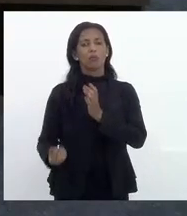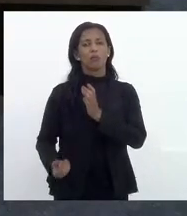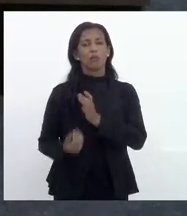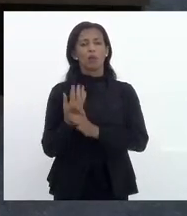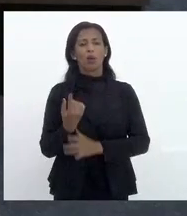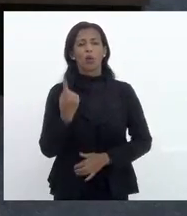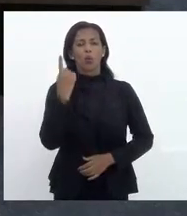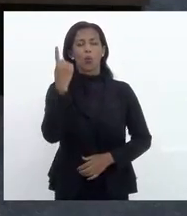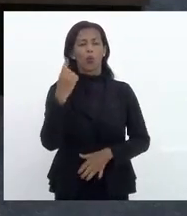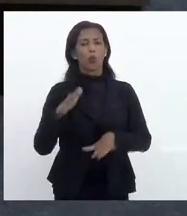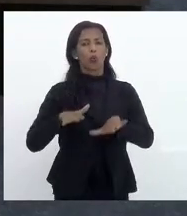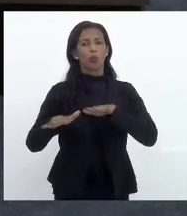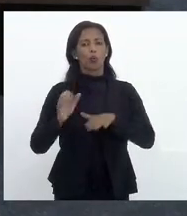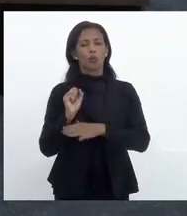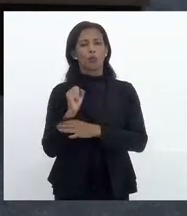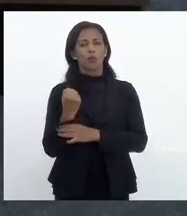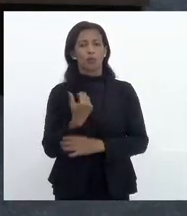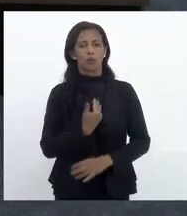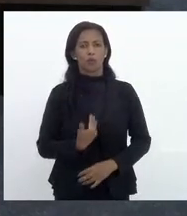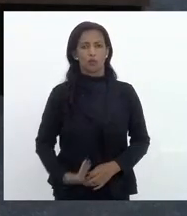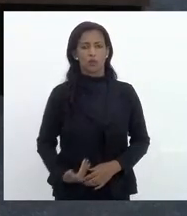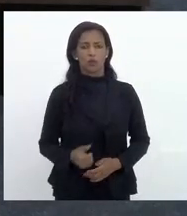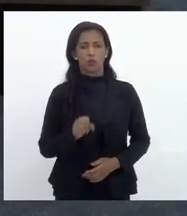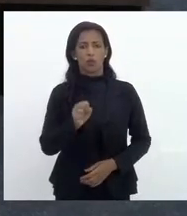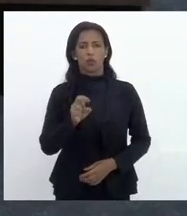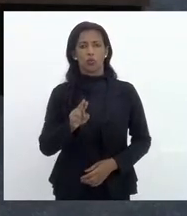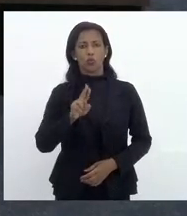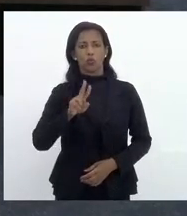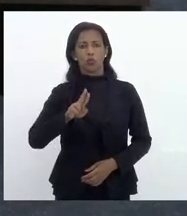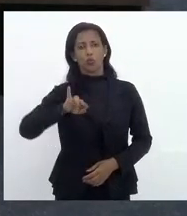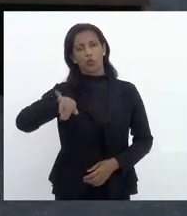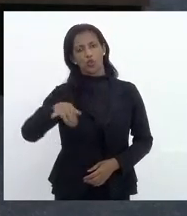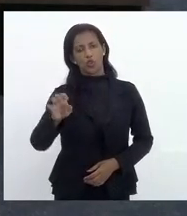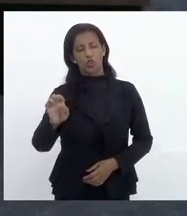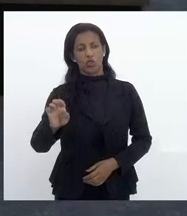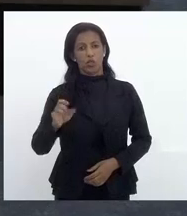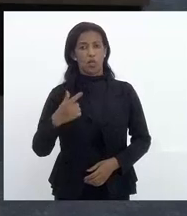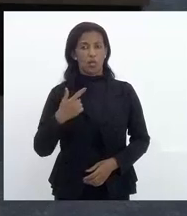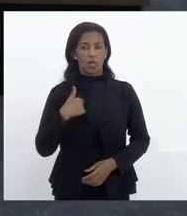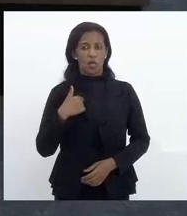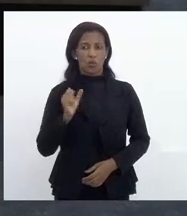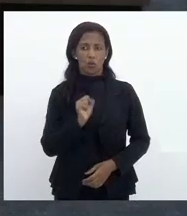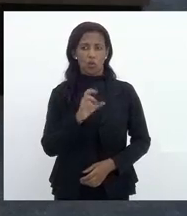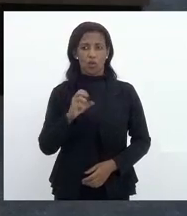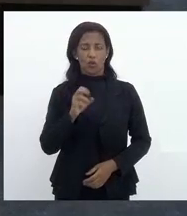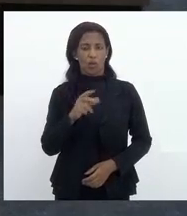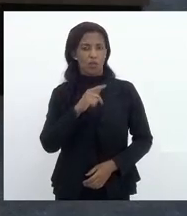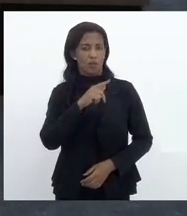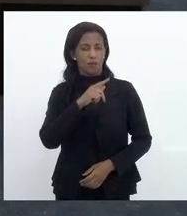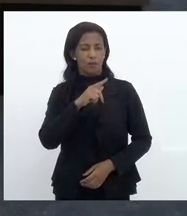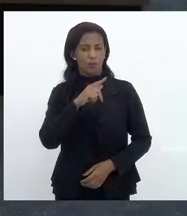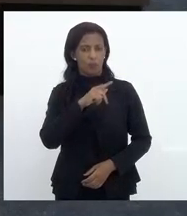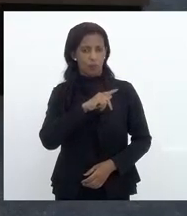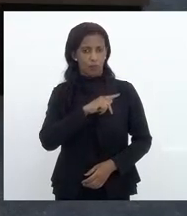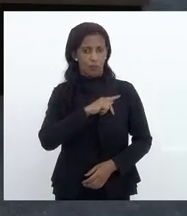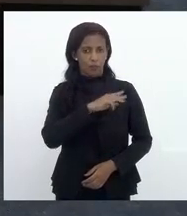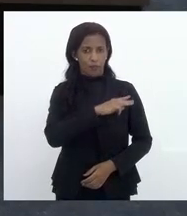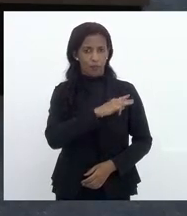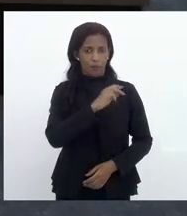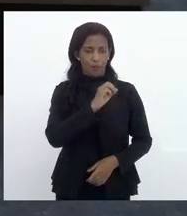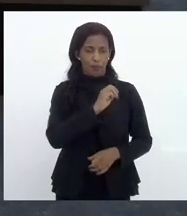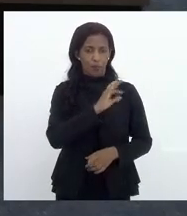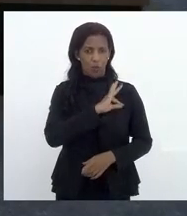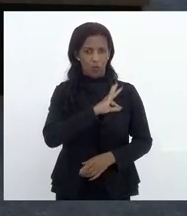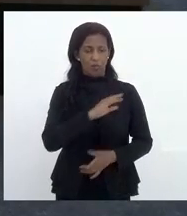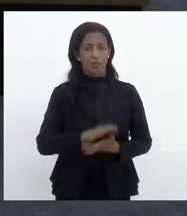criamos um único movimento da Segurança Pública surge eu sou do SS polícia e faz parte também do surge